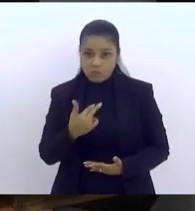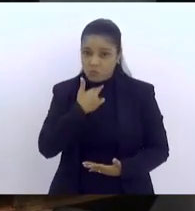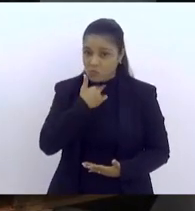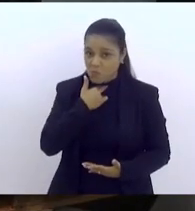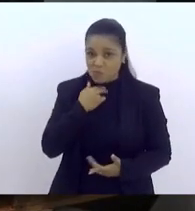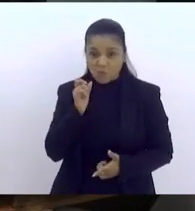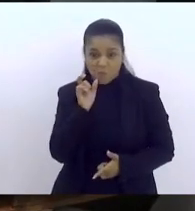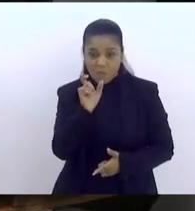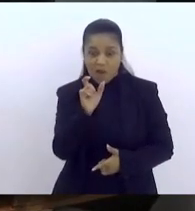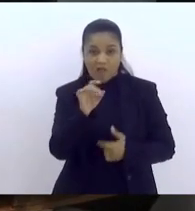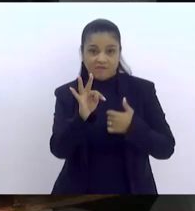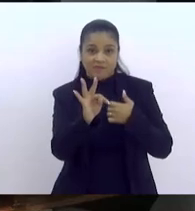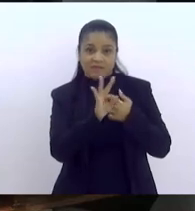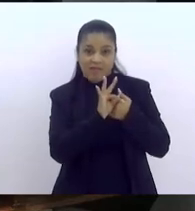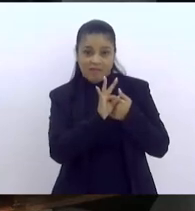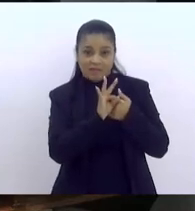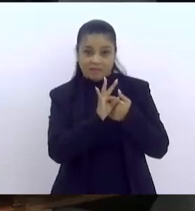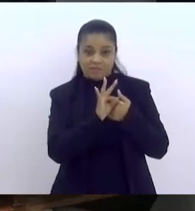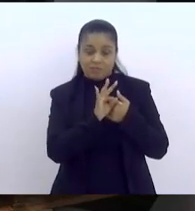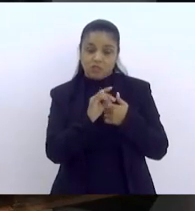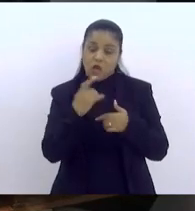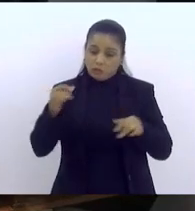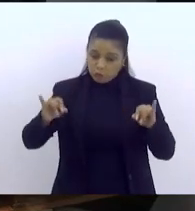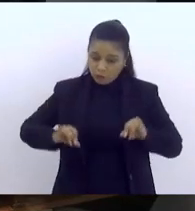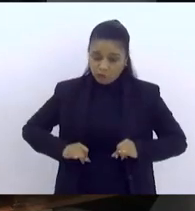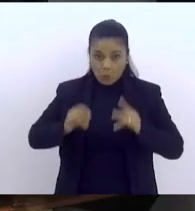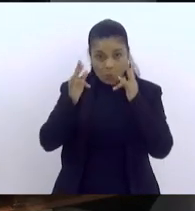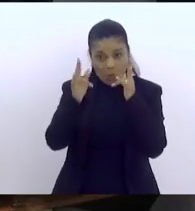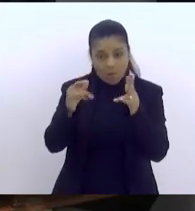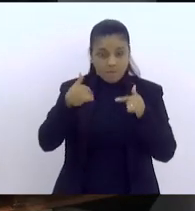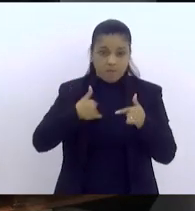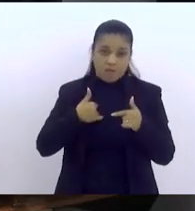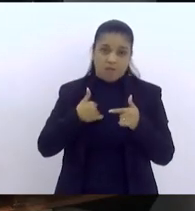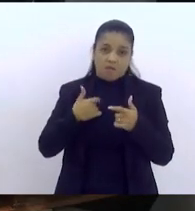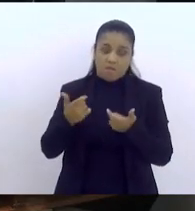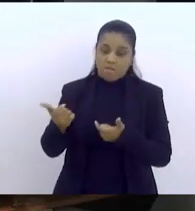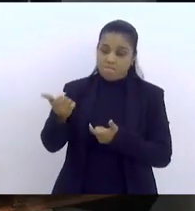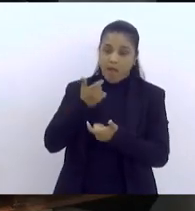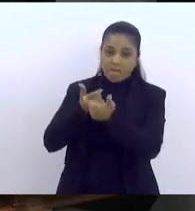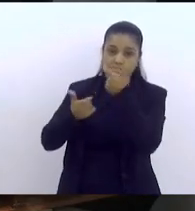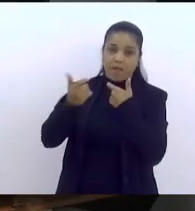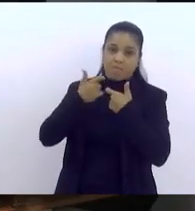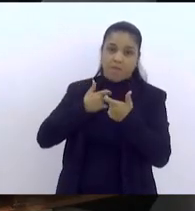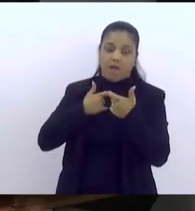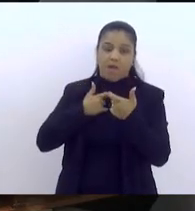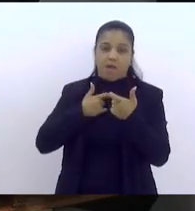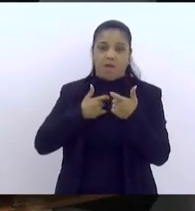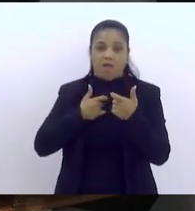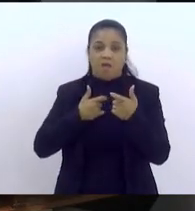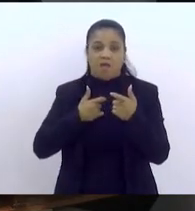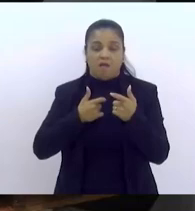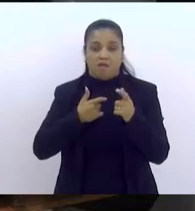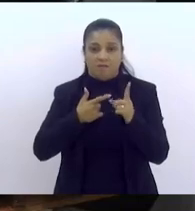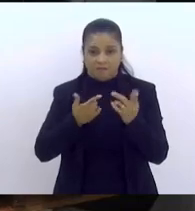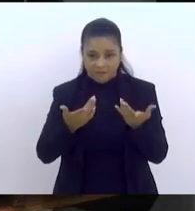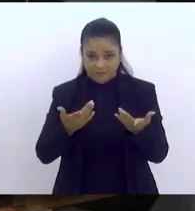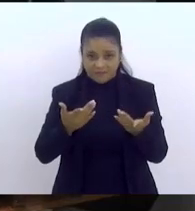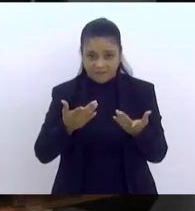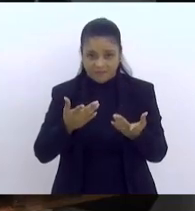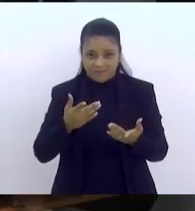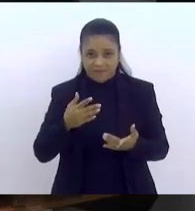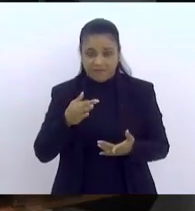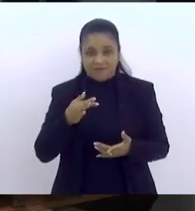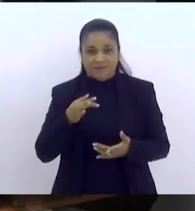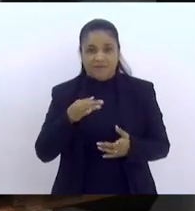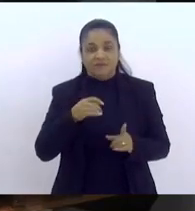eu, já sofreu com isso de ser chamado de transfóbico. Então, hoje, com a censura, temos que tomar cuidado com o que vamos falar. Rodrigo